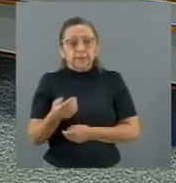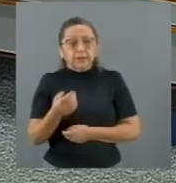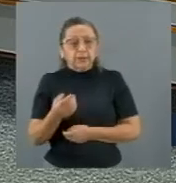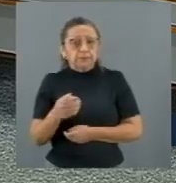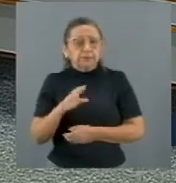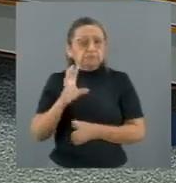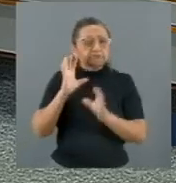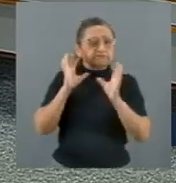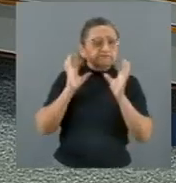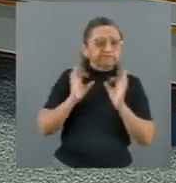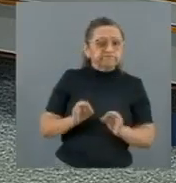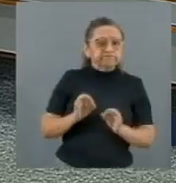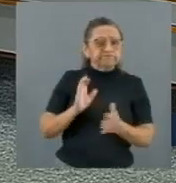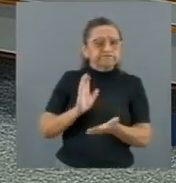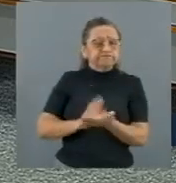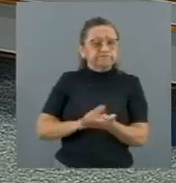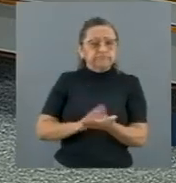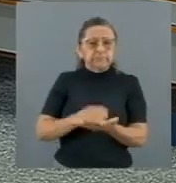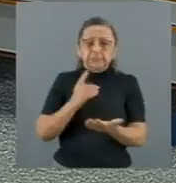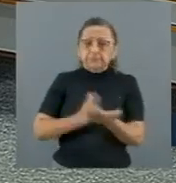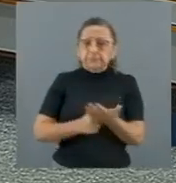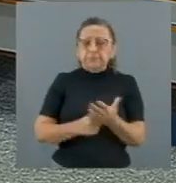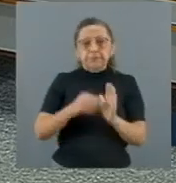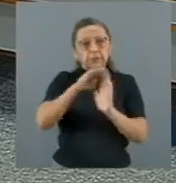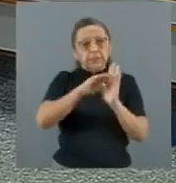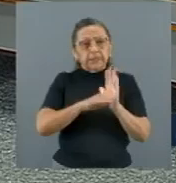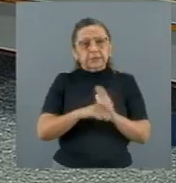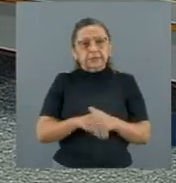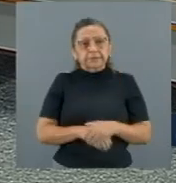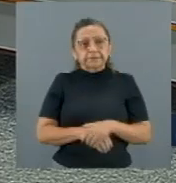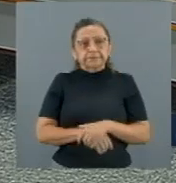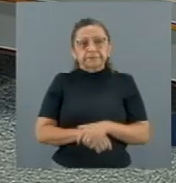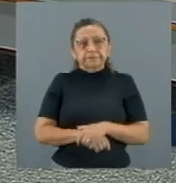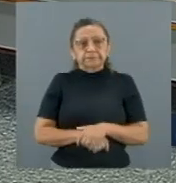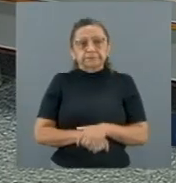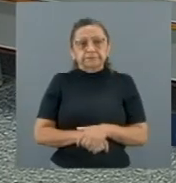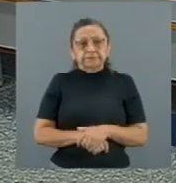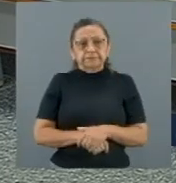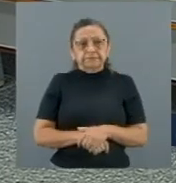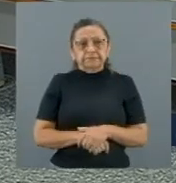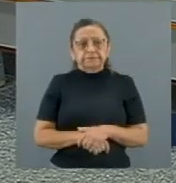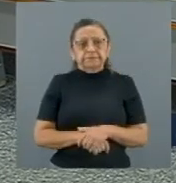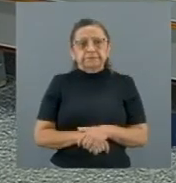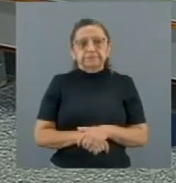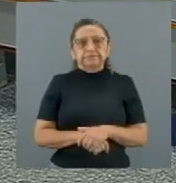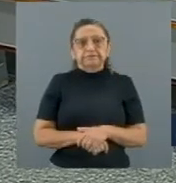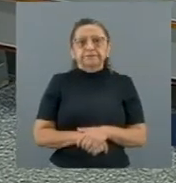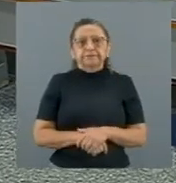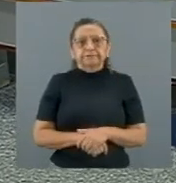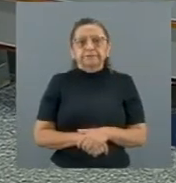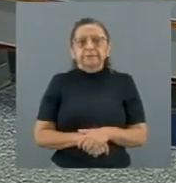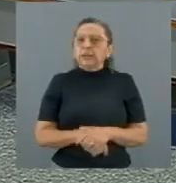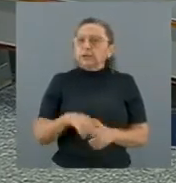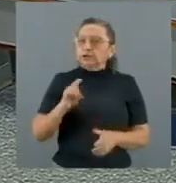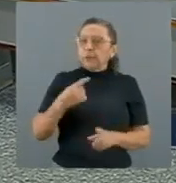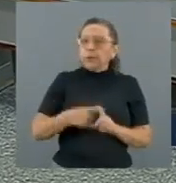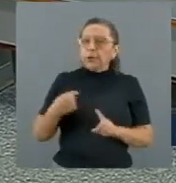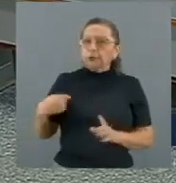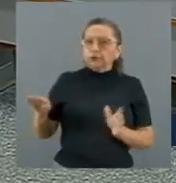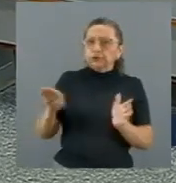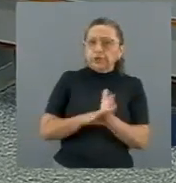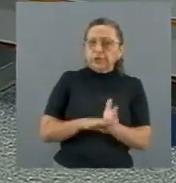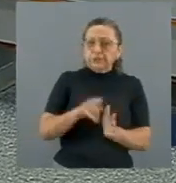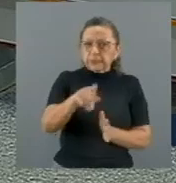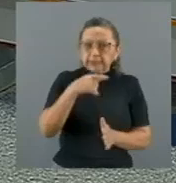integridade de agenda programática. Resumindo, na hora que eu estou chegando, você já quer botar limite, né? Não, pelo contrário. Eu acho que Vossa